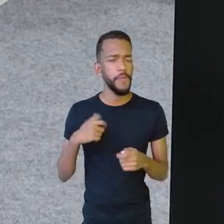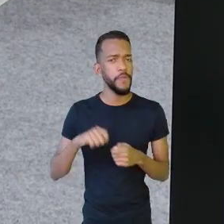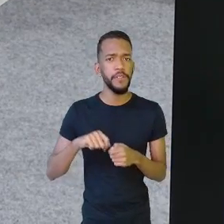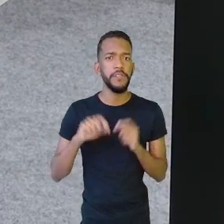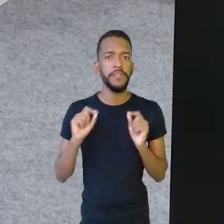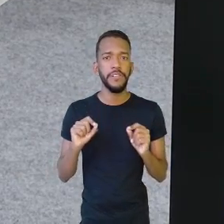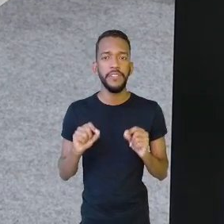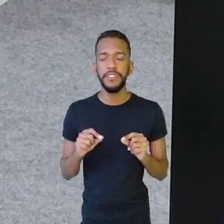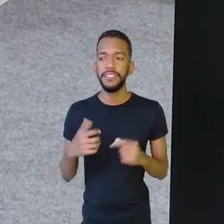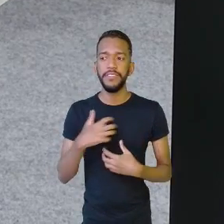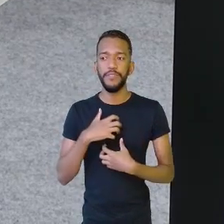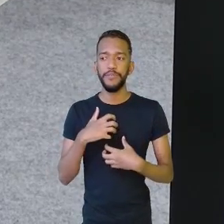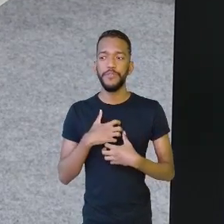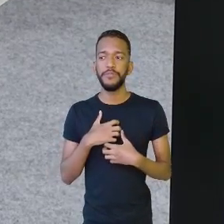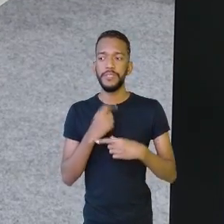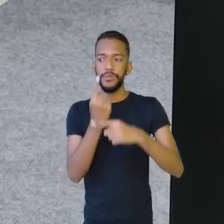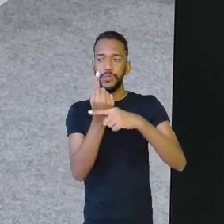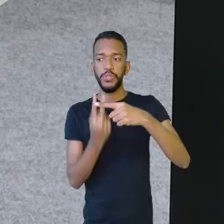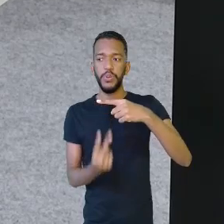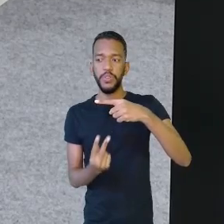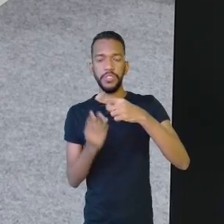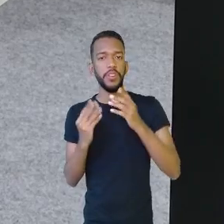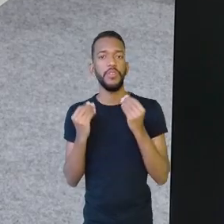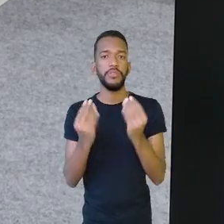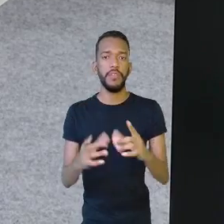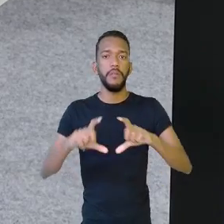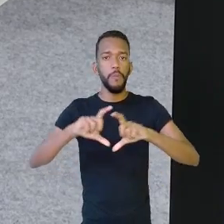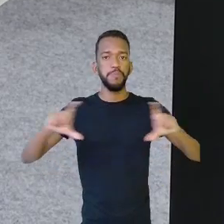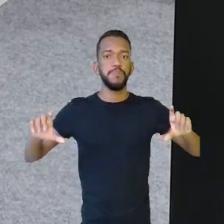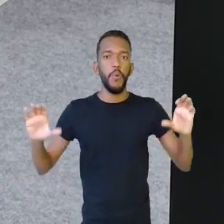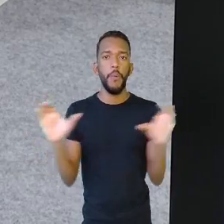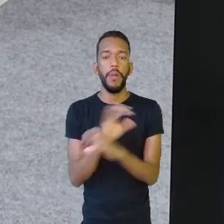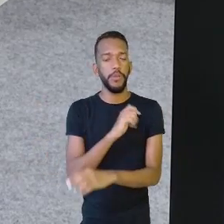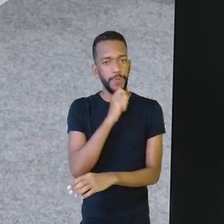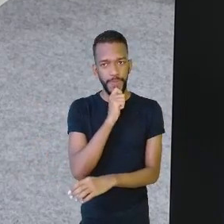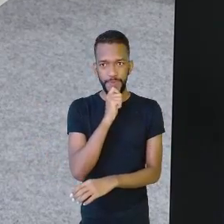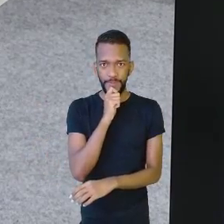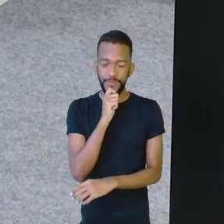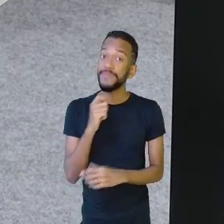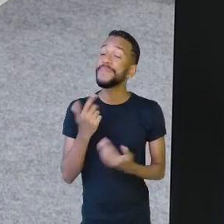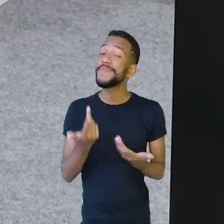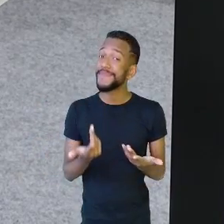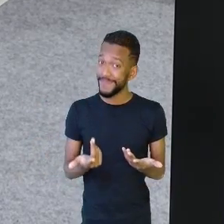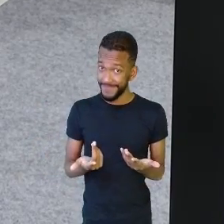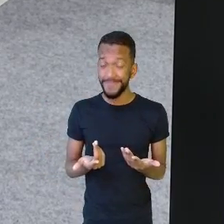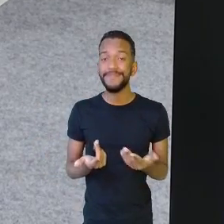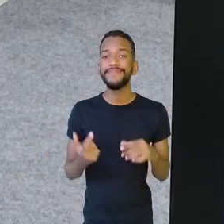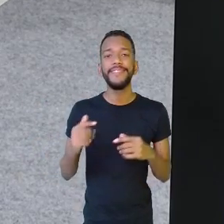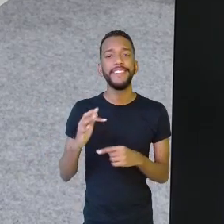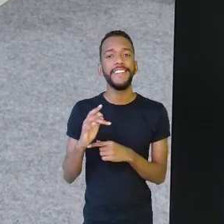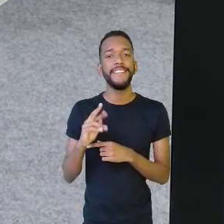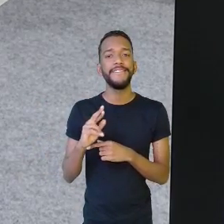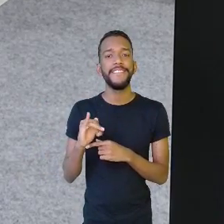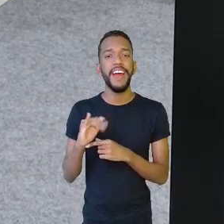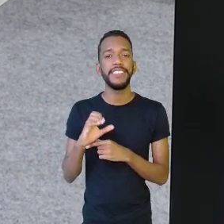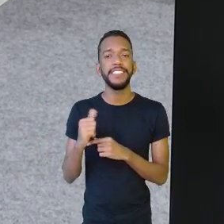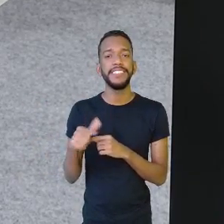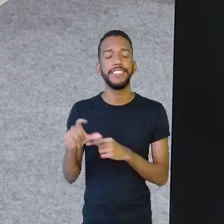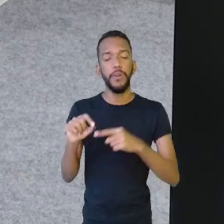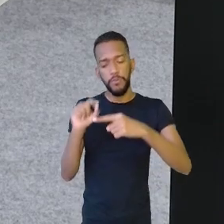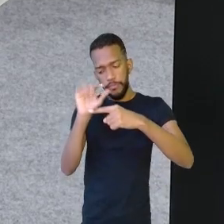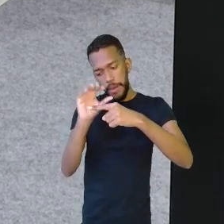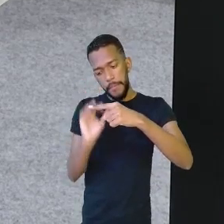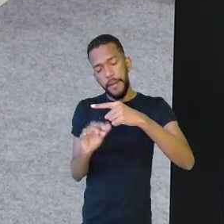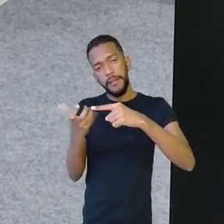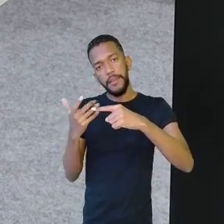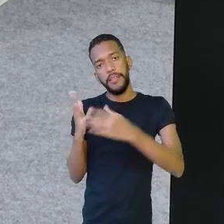forma de fração, porque eu não dei a barra toda. Então, a fração significa que eu estou dividindo o meu inteiro